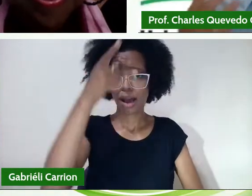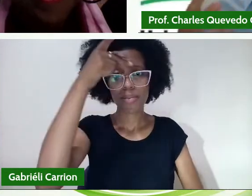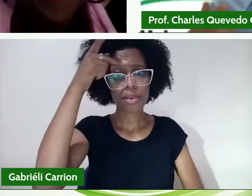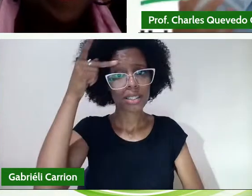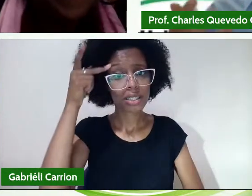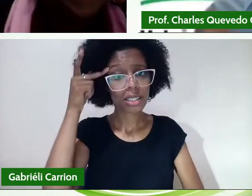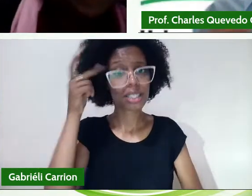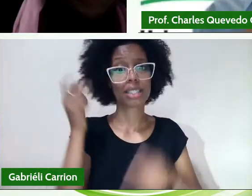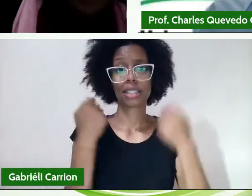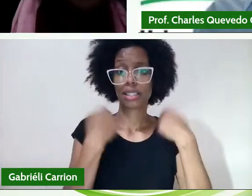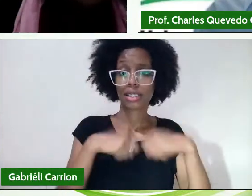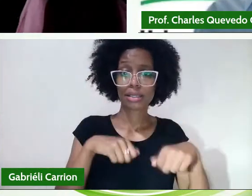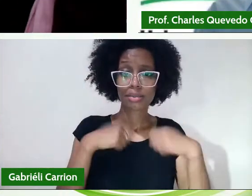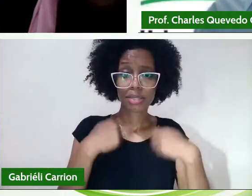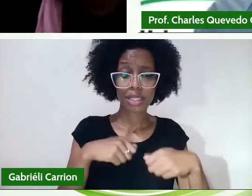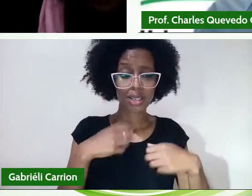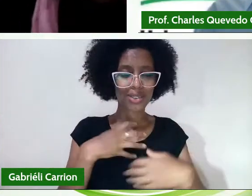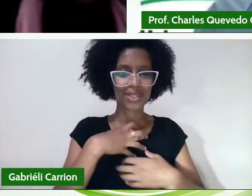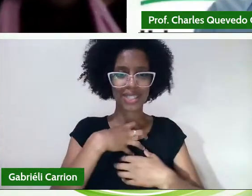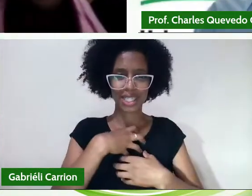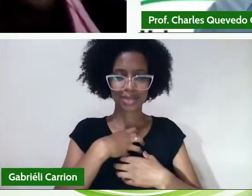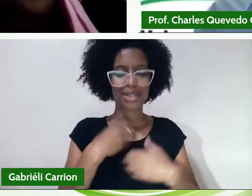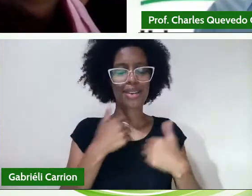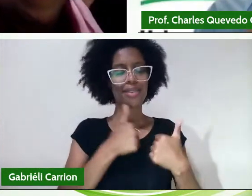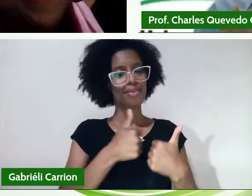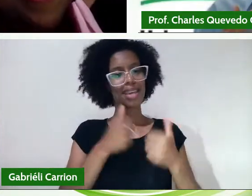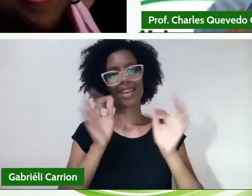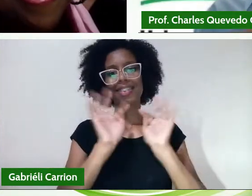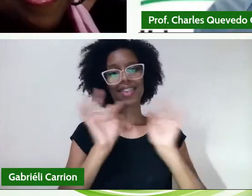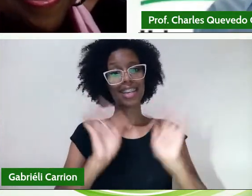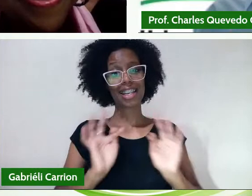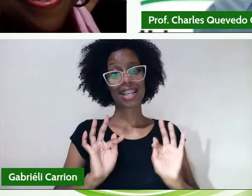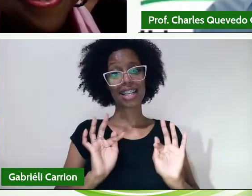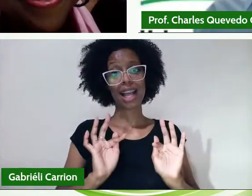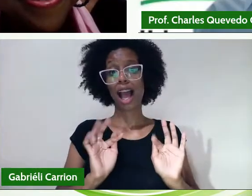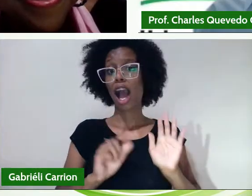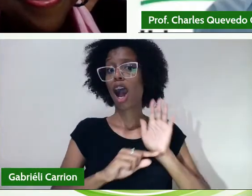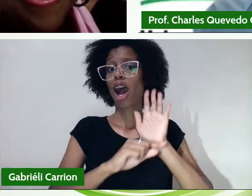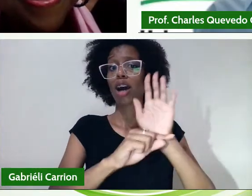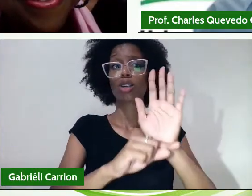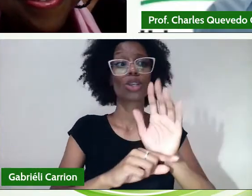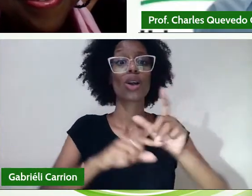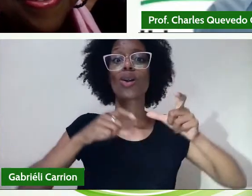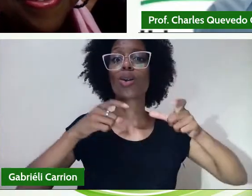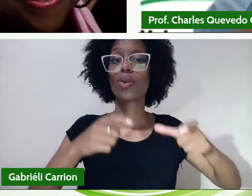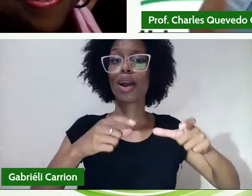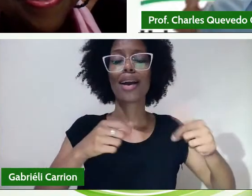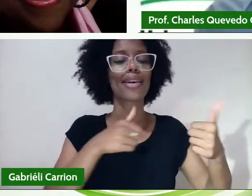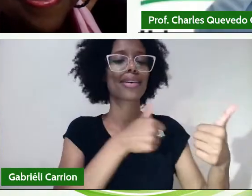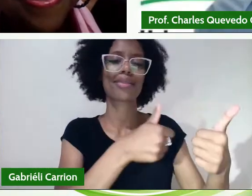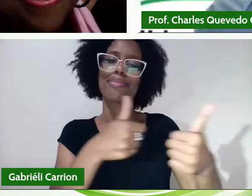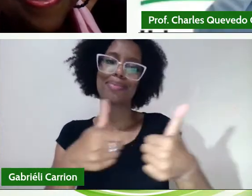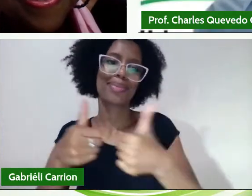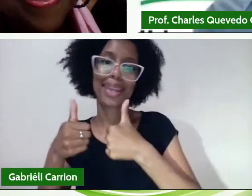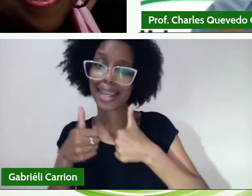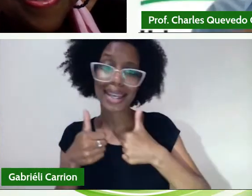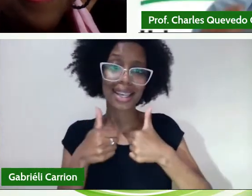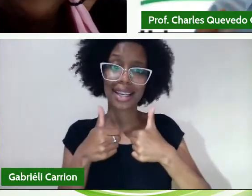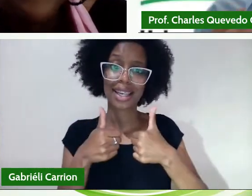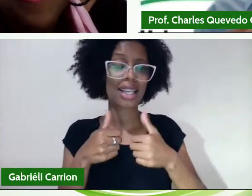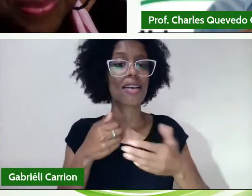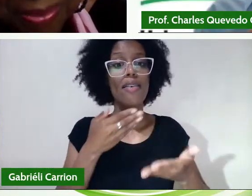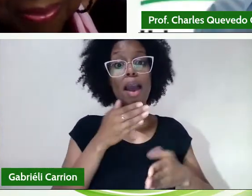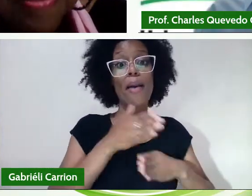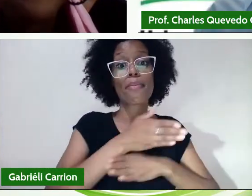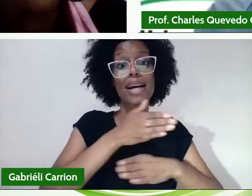bom bem-estar, uma pessoa feliz, ela acaba contagiando as outras, né? Então, um estudante feliz, ele vai participar de uma família